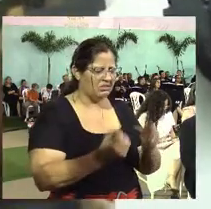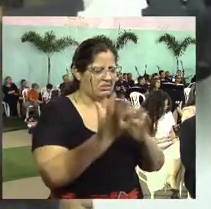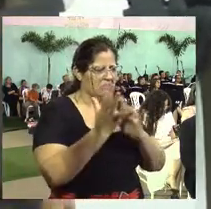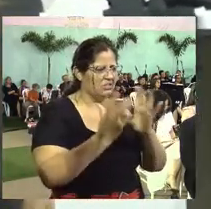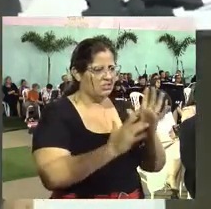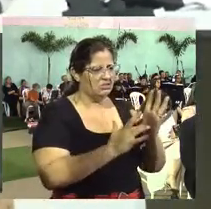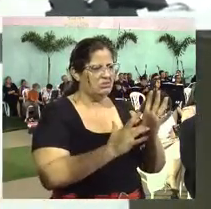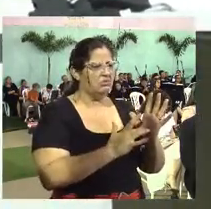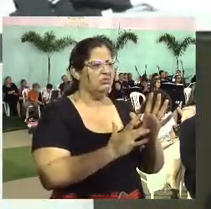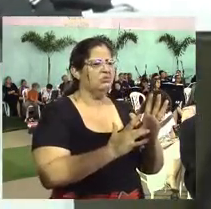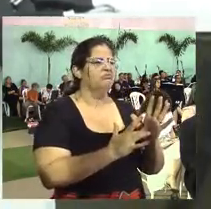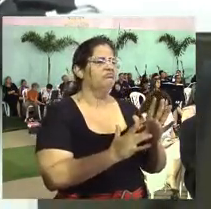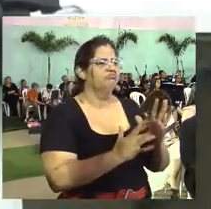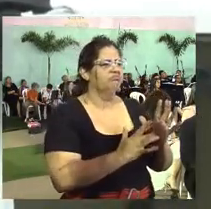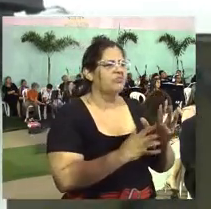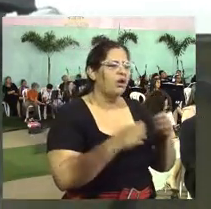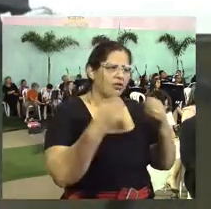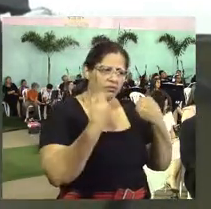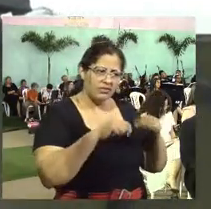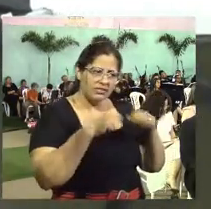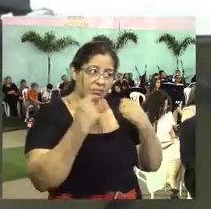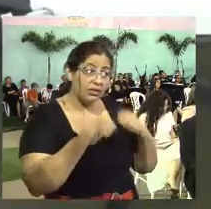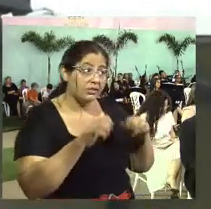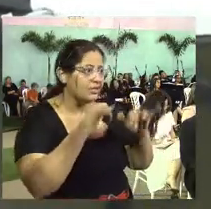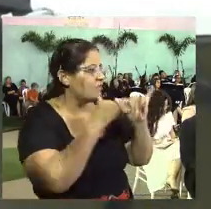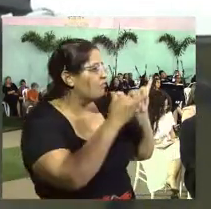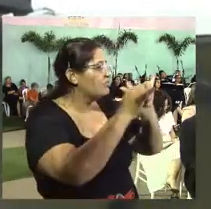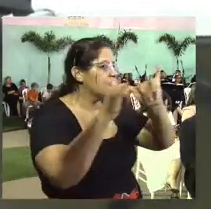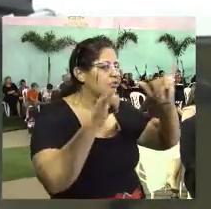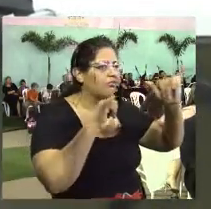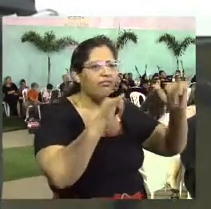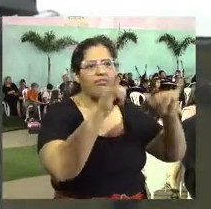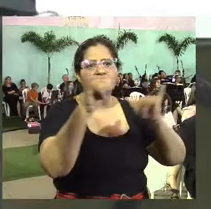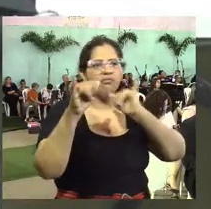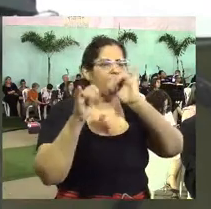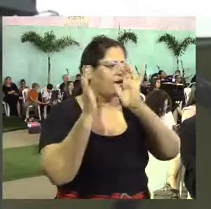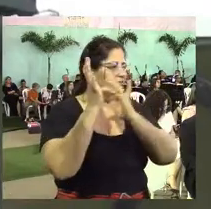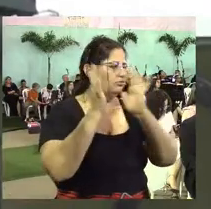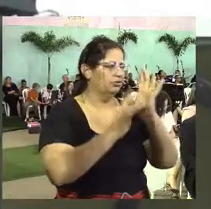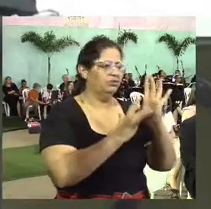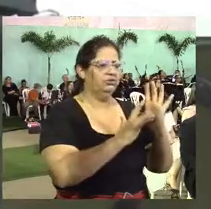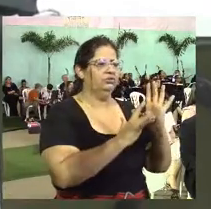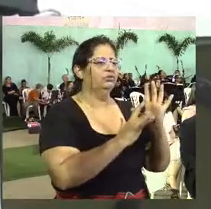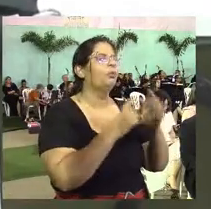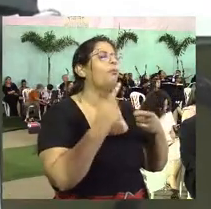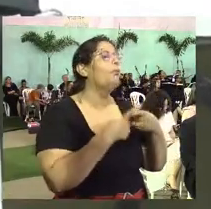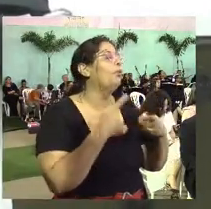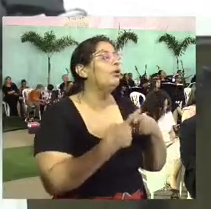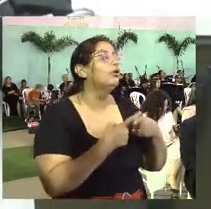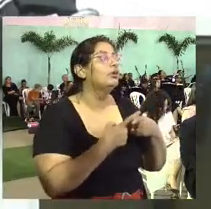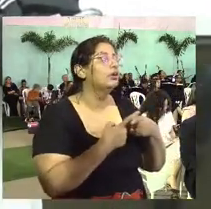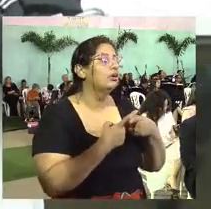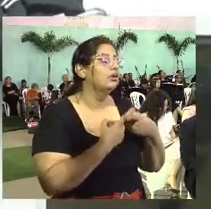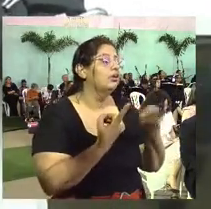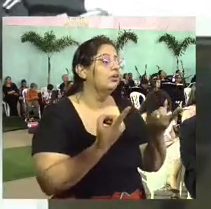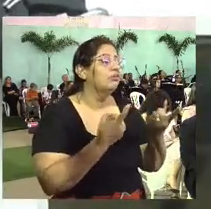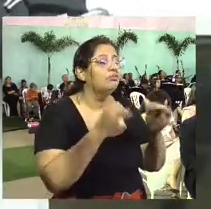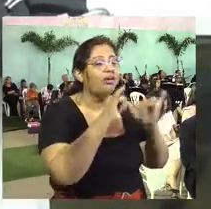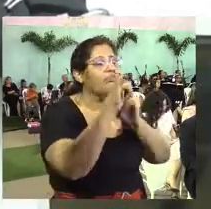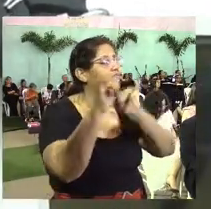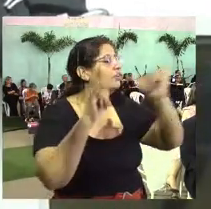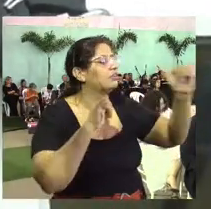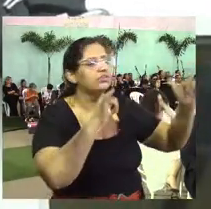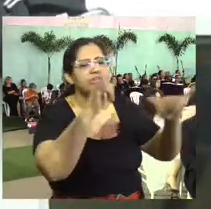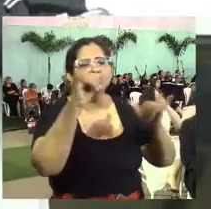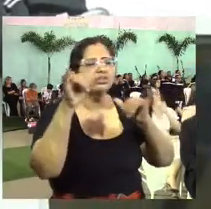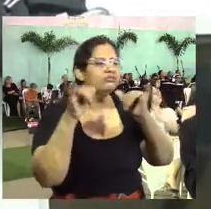de vida você precisa evangelizar como estilo de vida porque que não está ganhando almas Por que que não está evangelizando